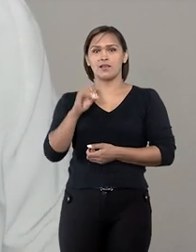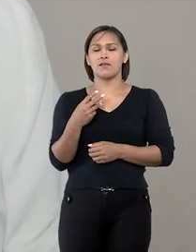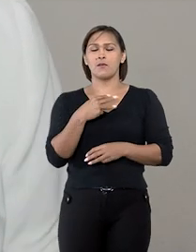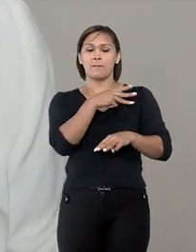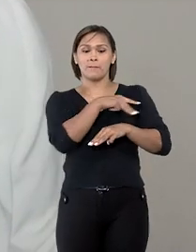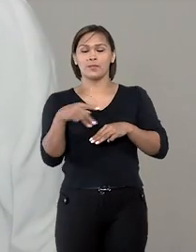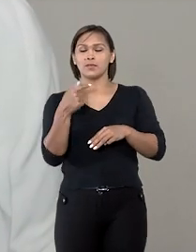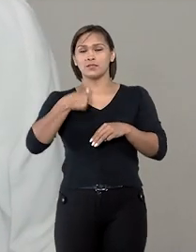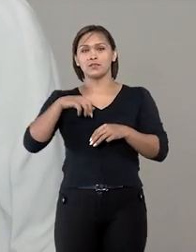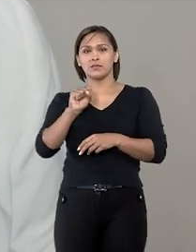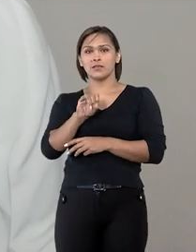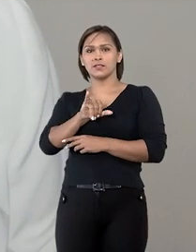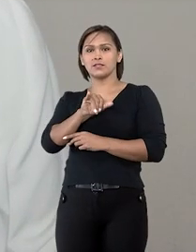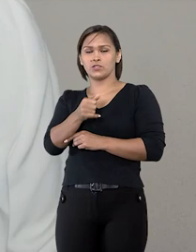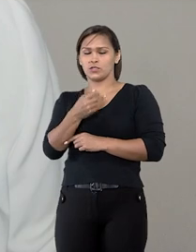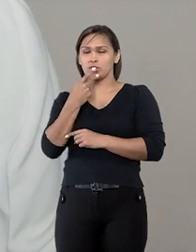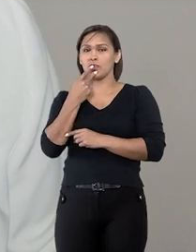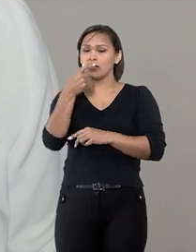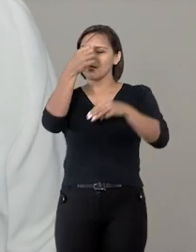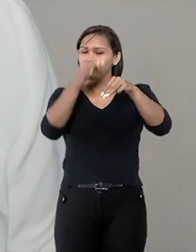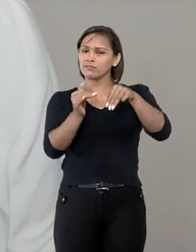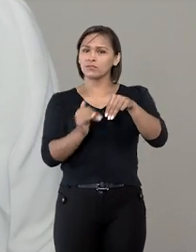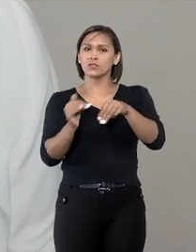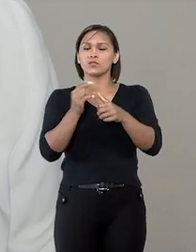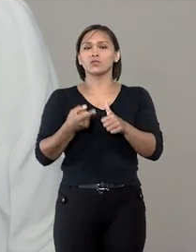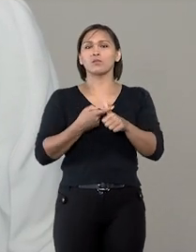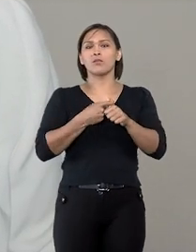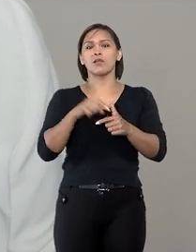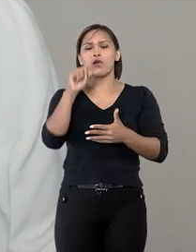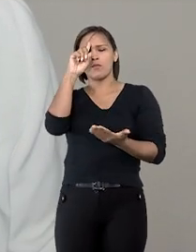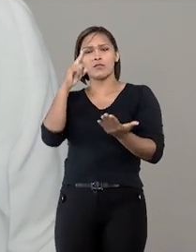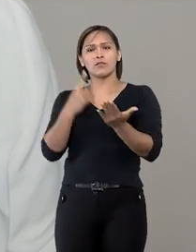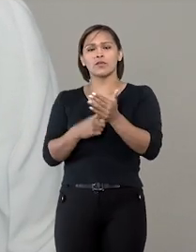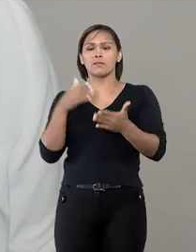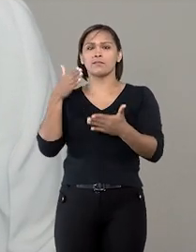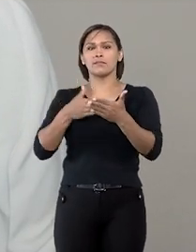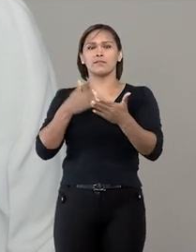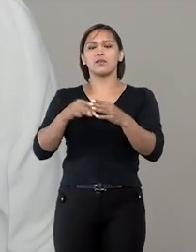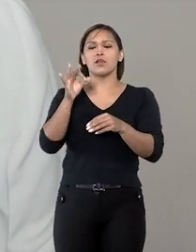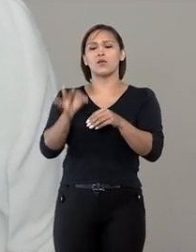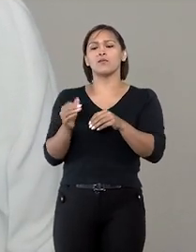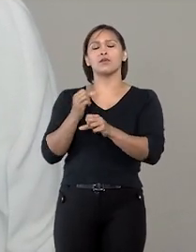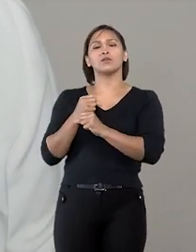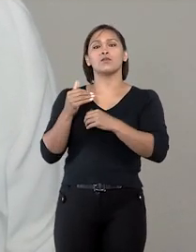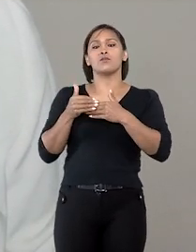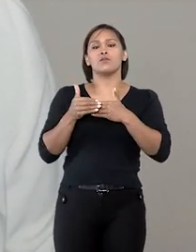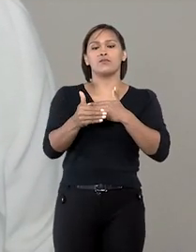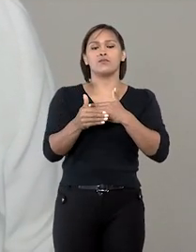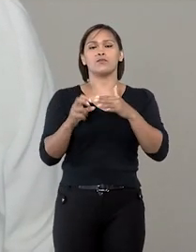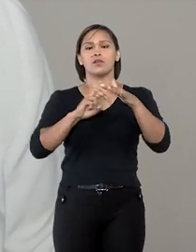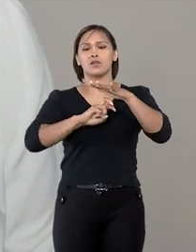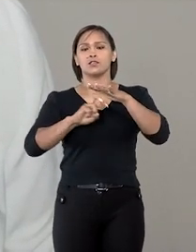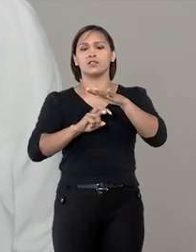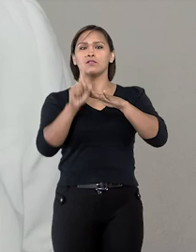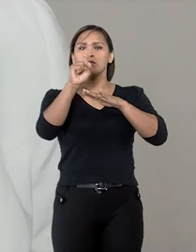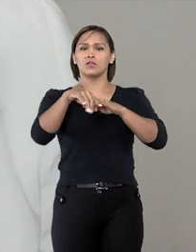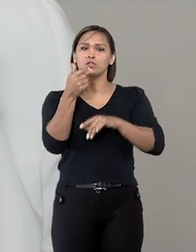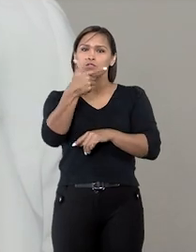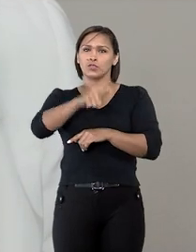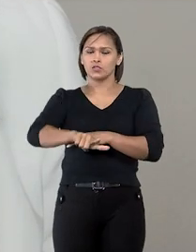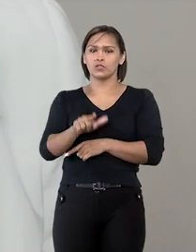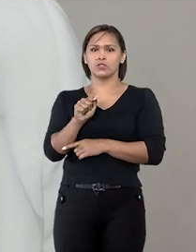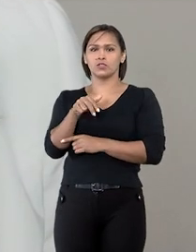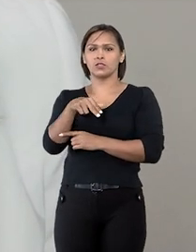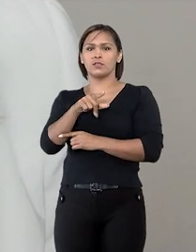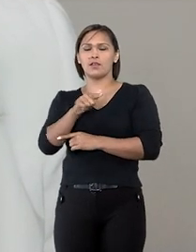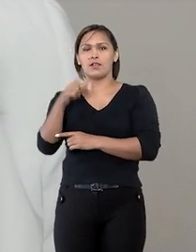Olá! O presidente do STJ, ministro Humberto Martins, suspendeu decisão que impediu o início das obras de construção do terminal de regaseificação